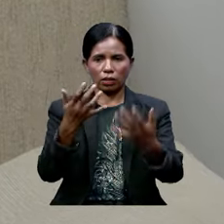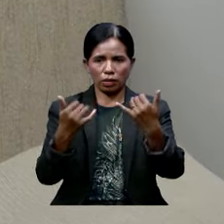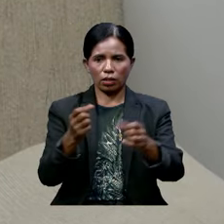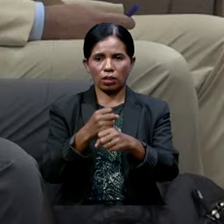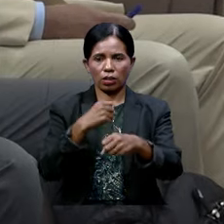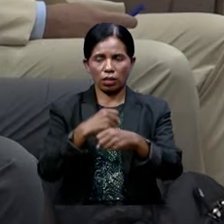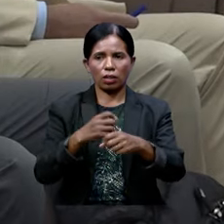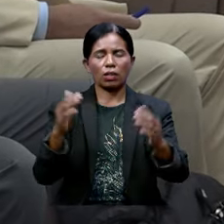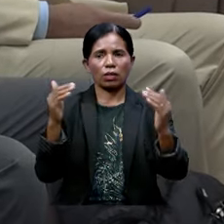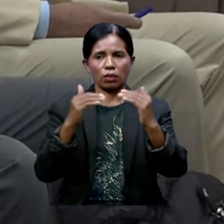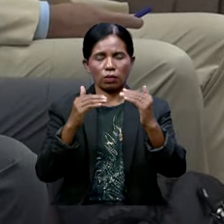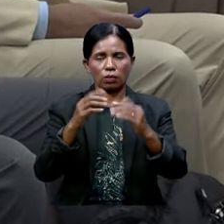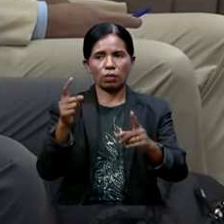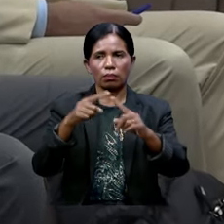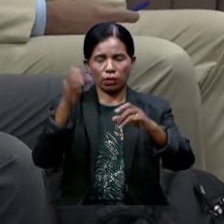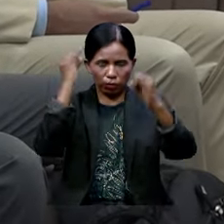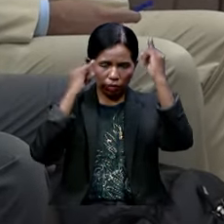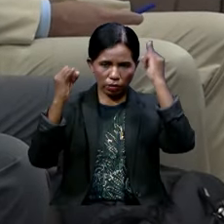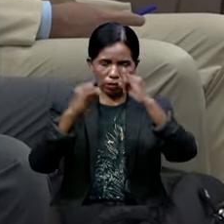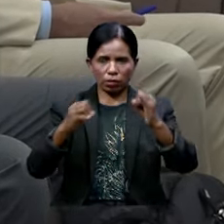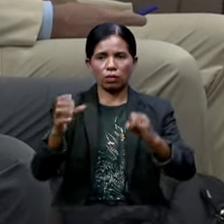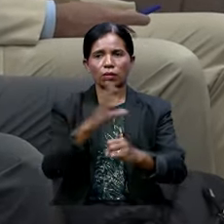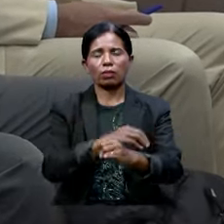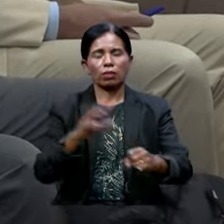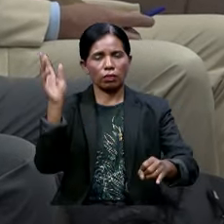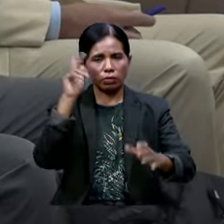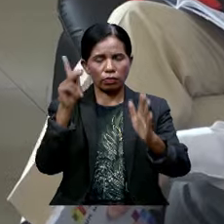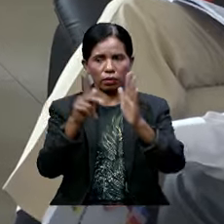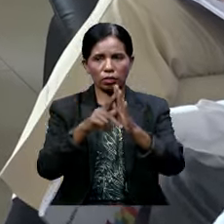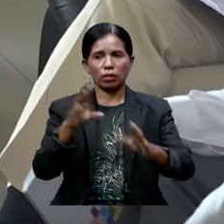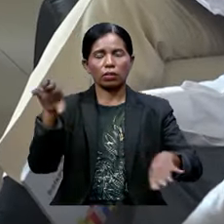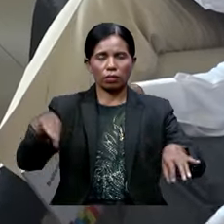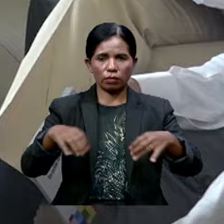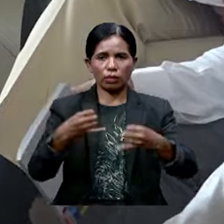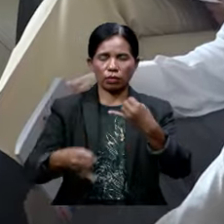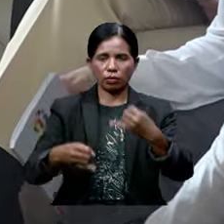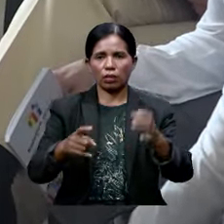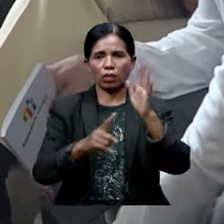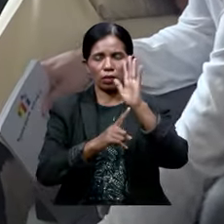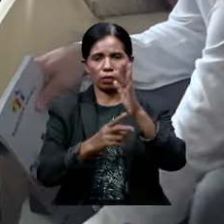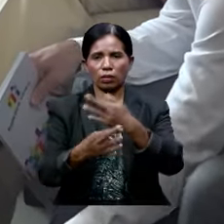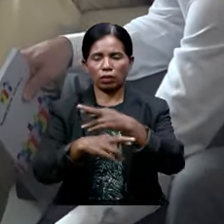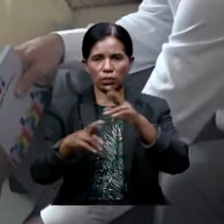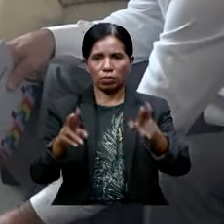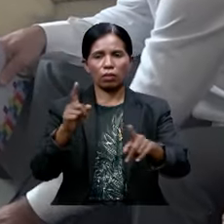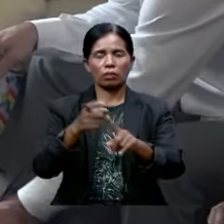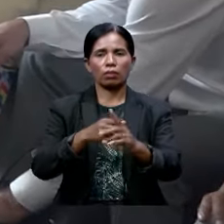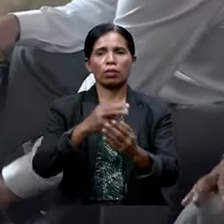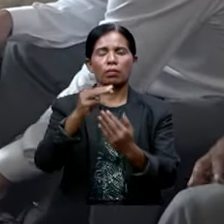halohela diagnóstico da informação no documentação balão, quando o Sistema de Justiça não se anuncia resultado e a fula em março ou